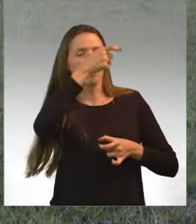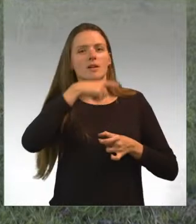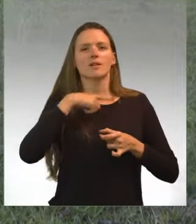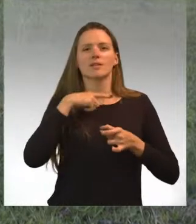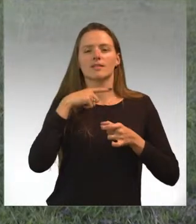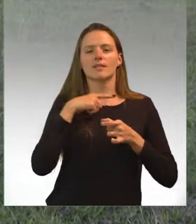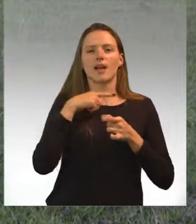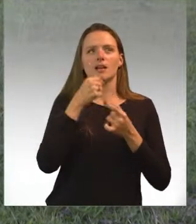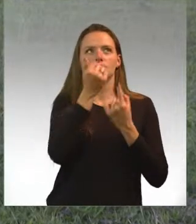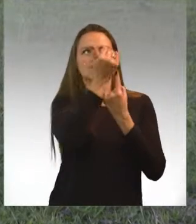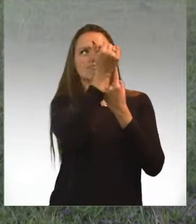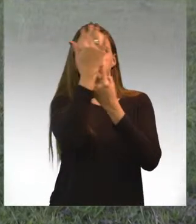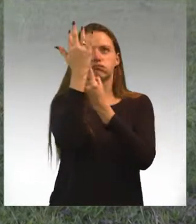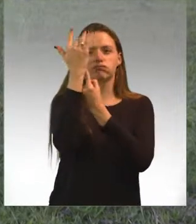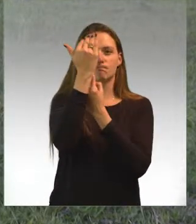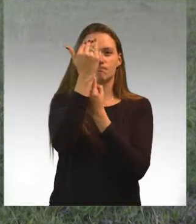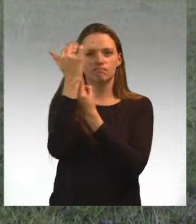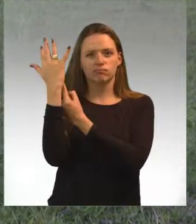em cada